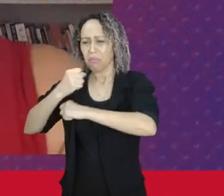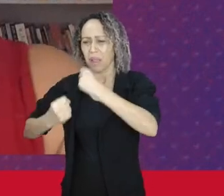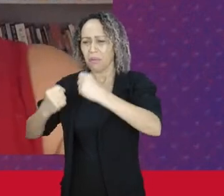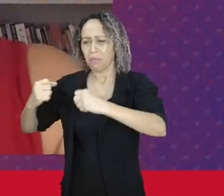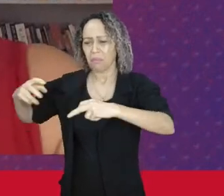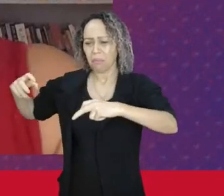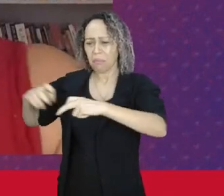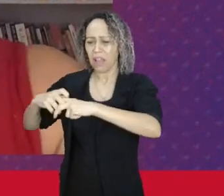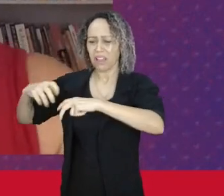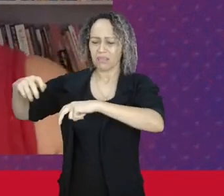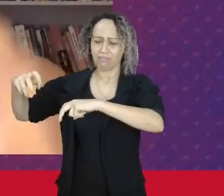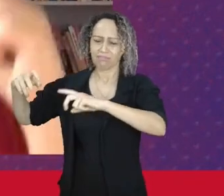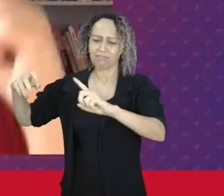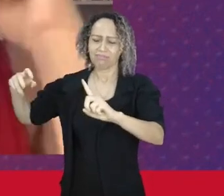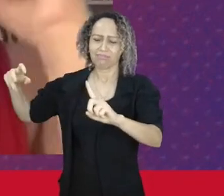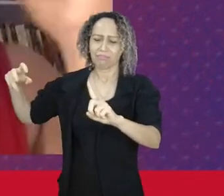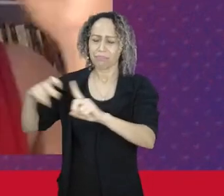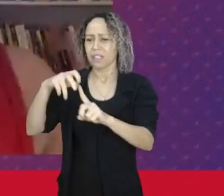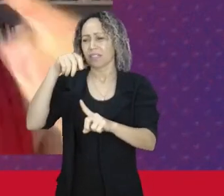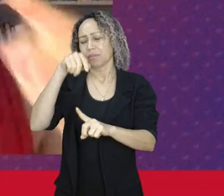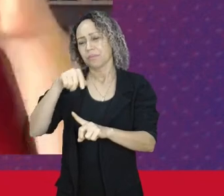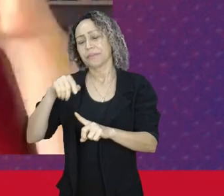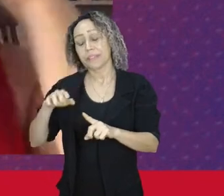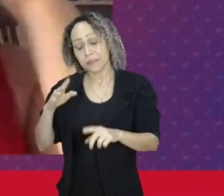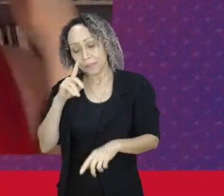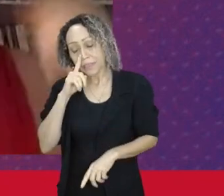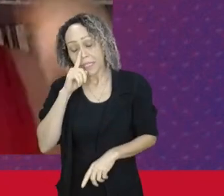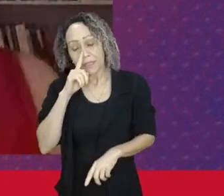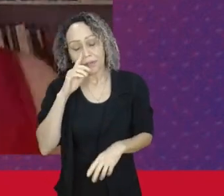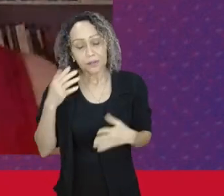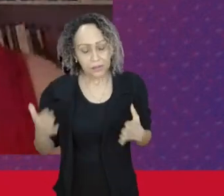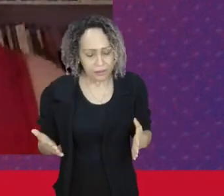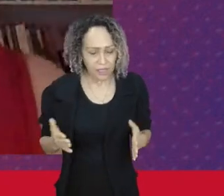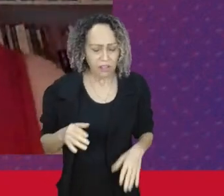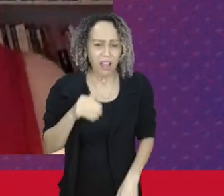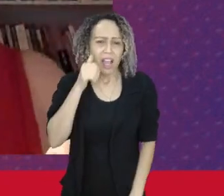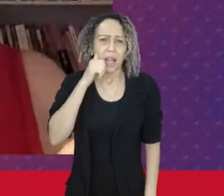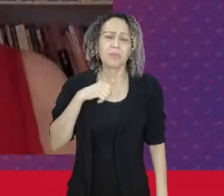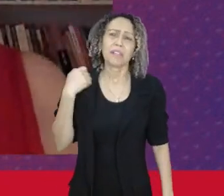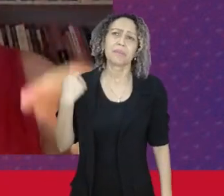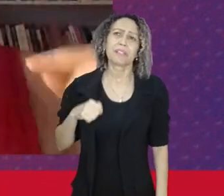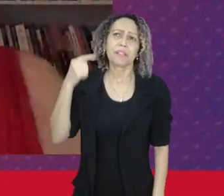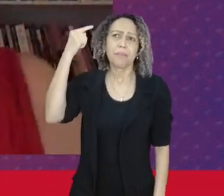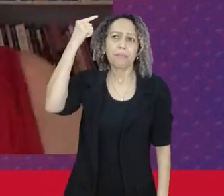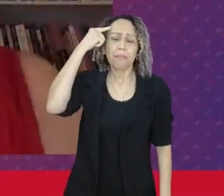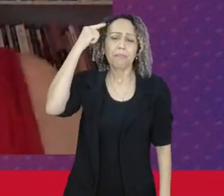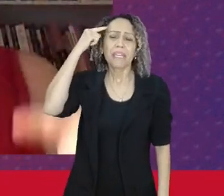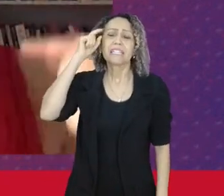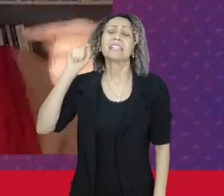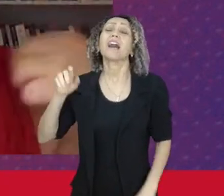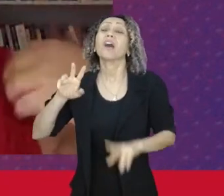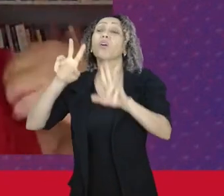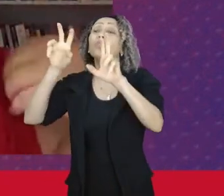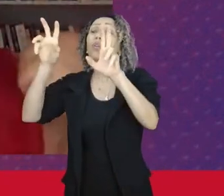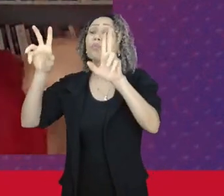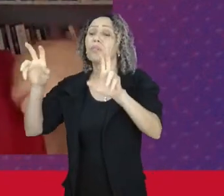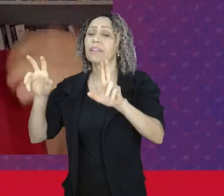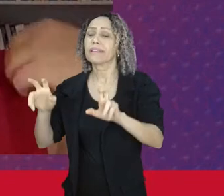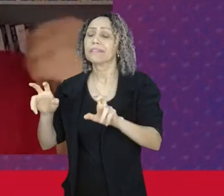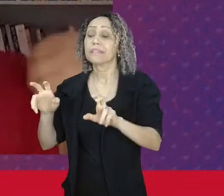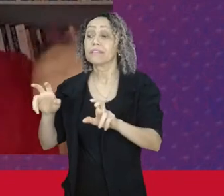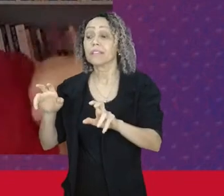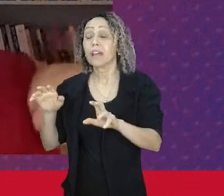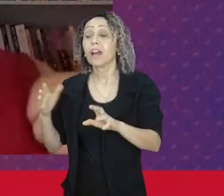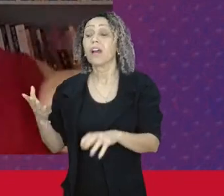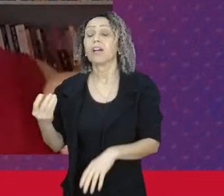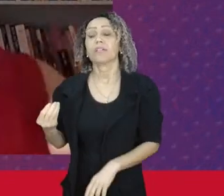mulher tenha que pensar sobre isso quando ela está na cidade. A mulher tem que